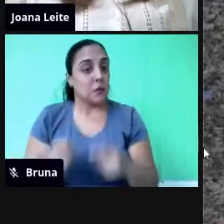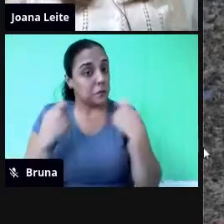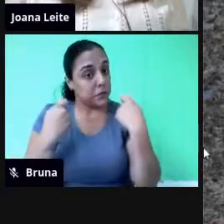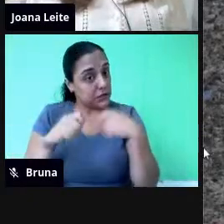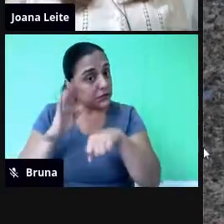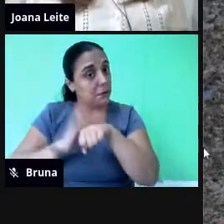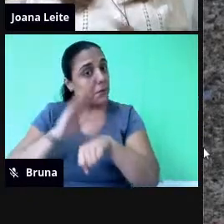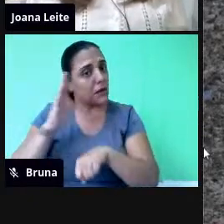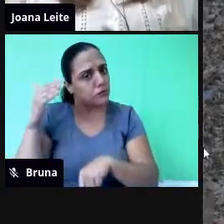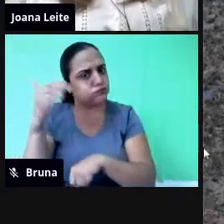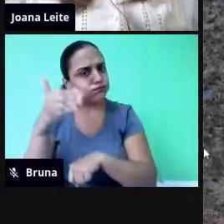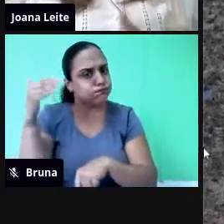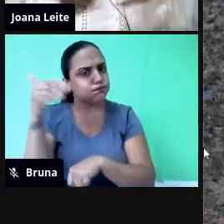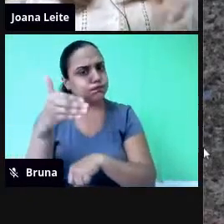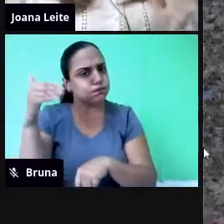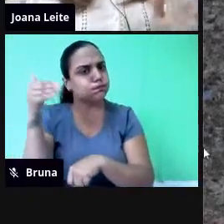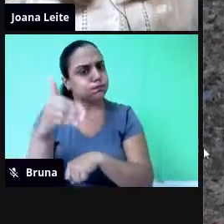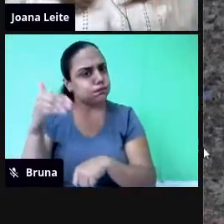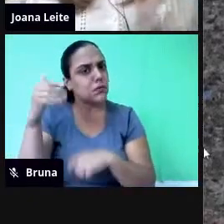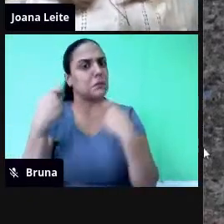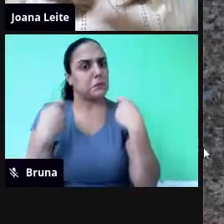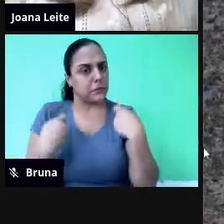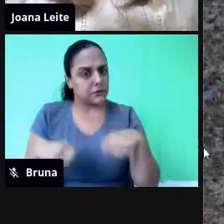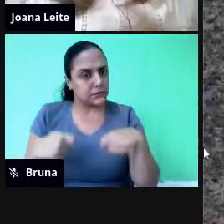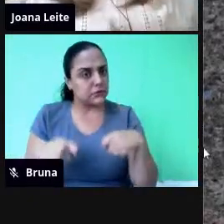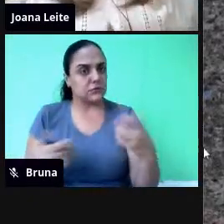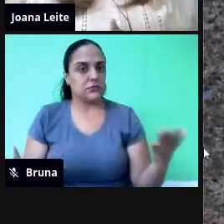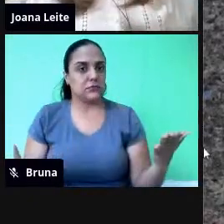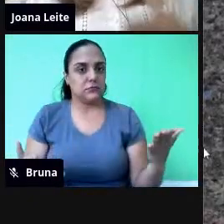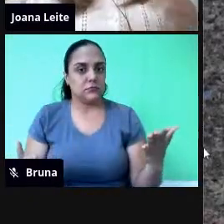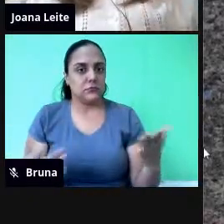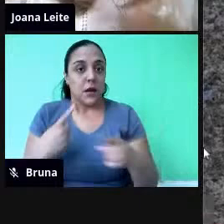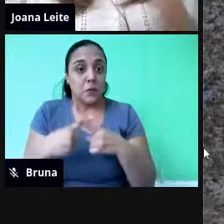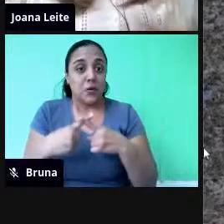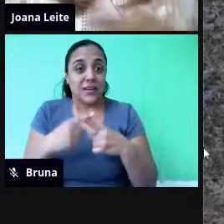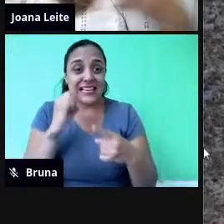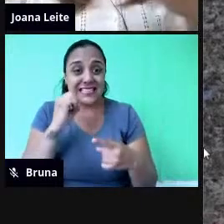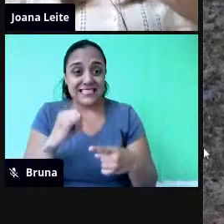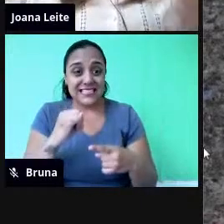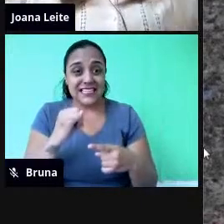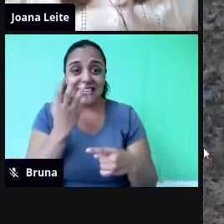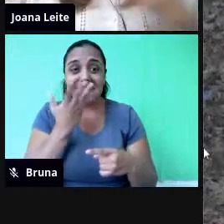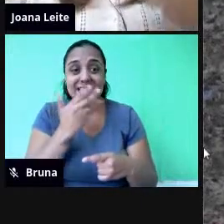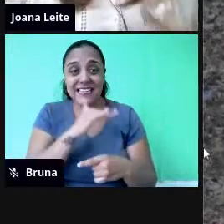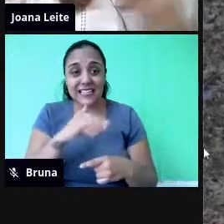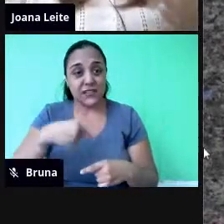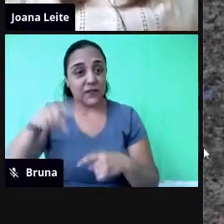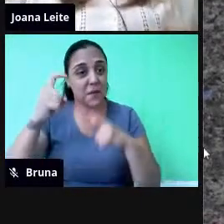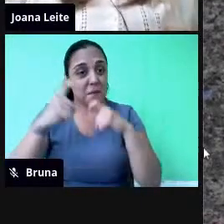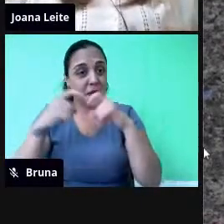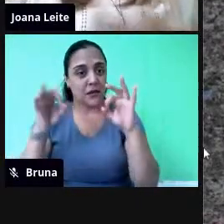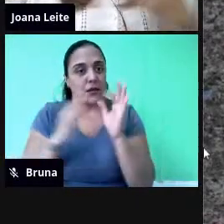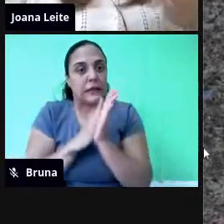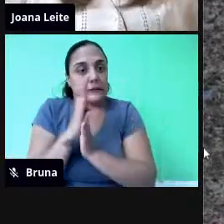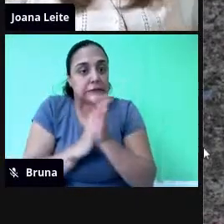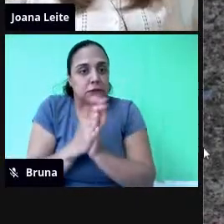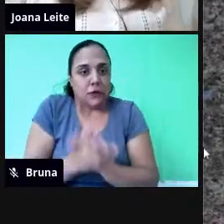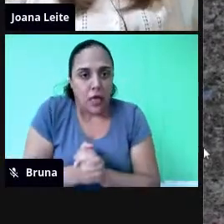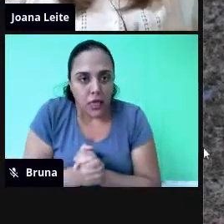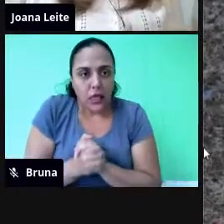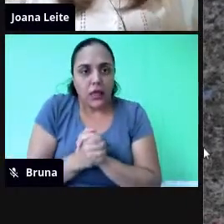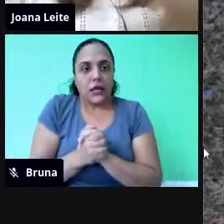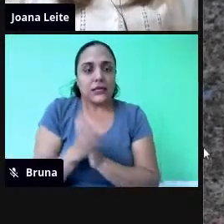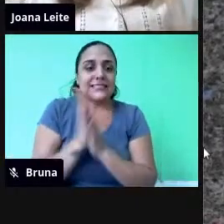tratamento, aquela criança, ela vai ficar muito tempo ociosa, e quanto menos ela estiver envolvida em aprendizado,